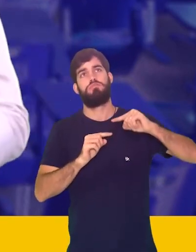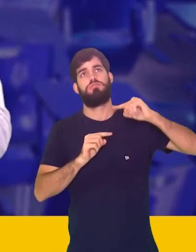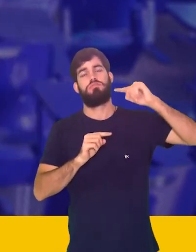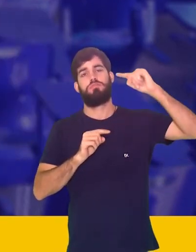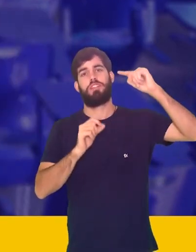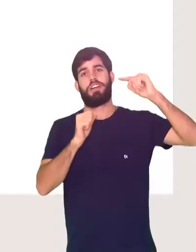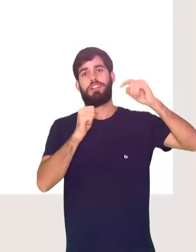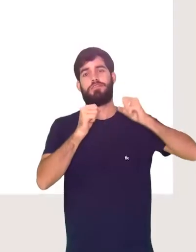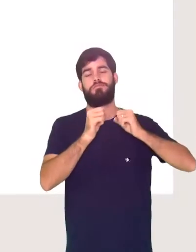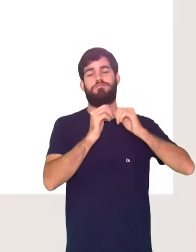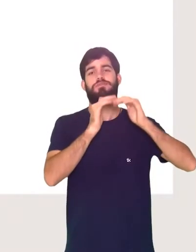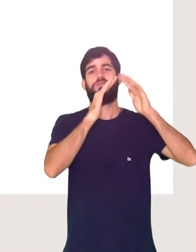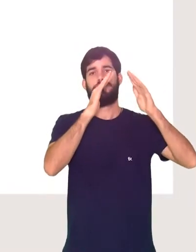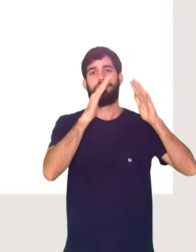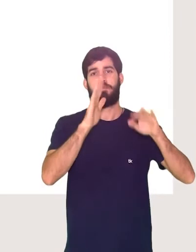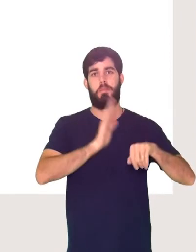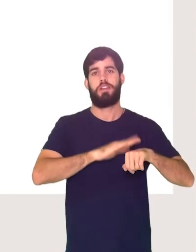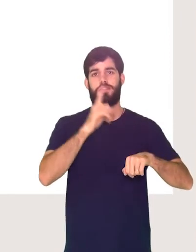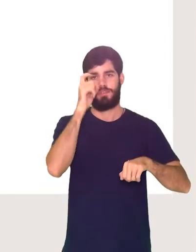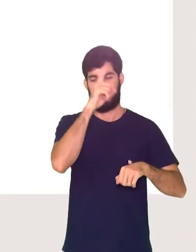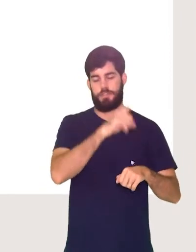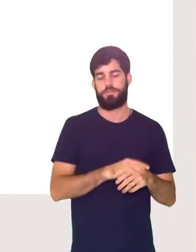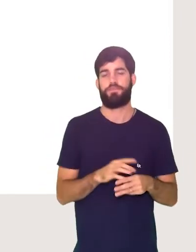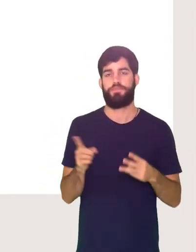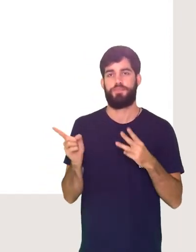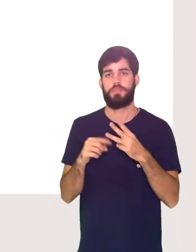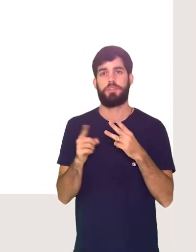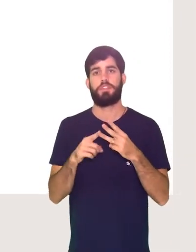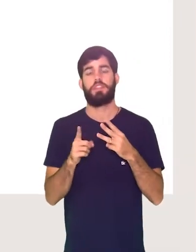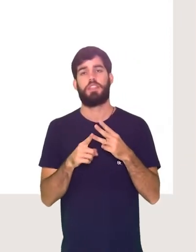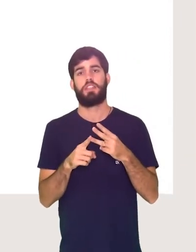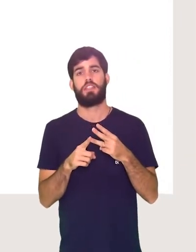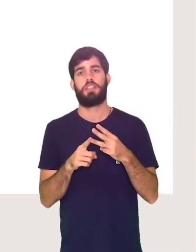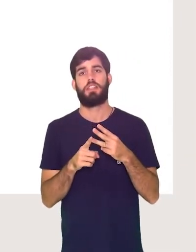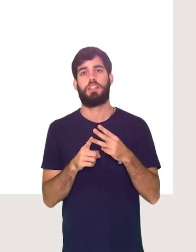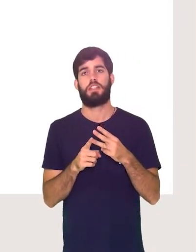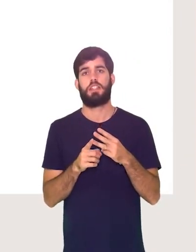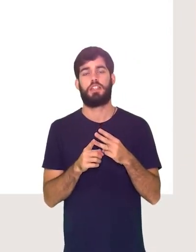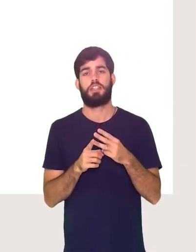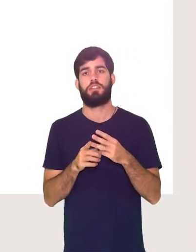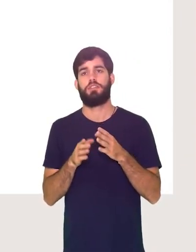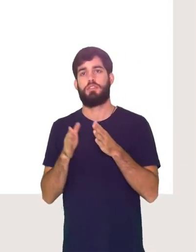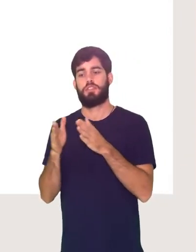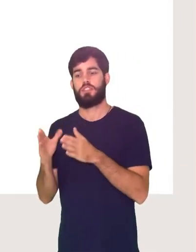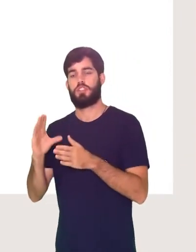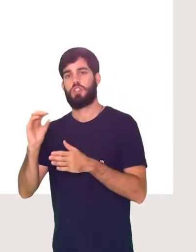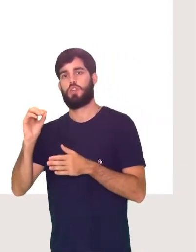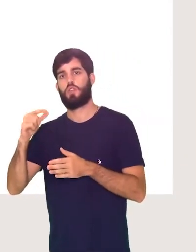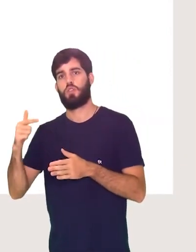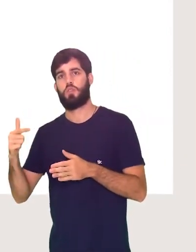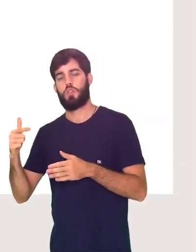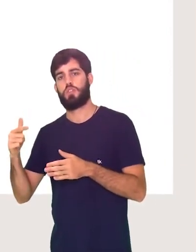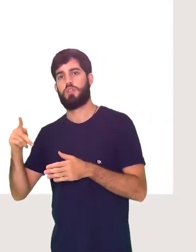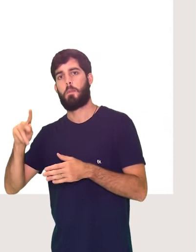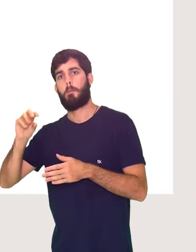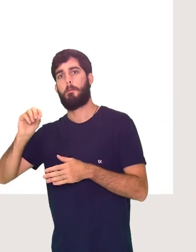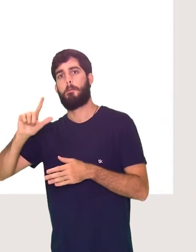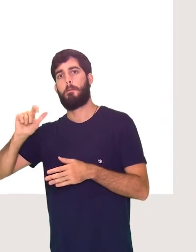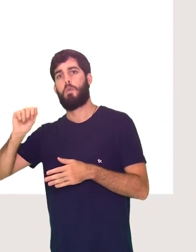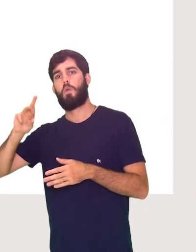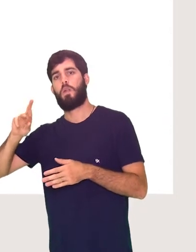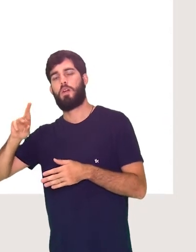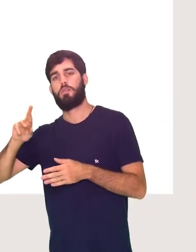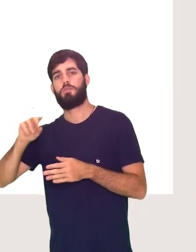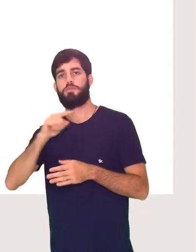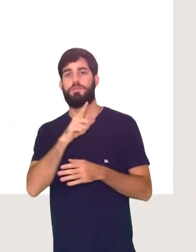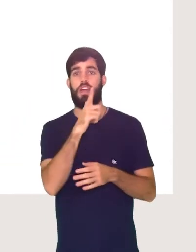Então, esse item está certo. Item 3. A molécula de CO2 é polar e da água é apolar. Ele trocou. O CO2 é